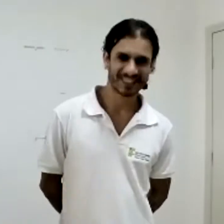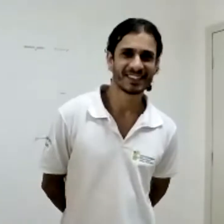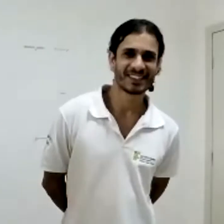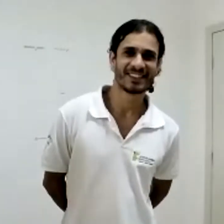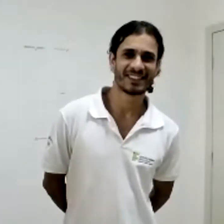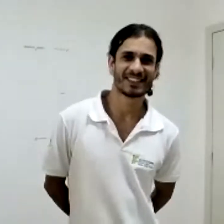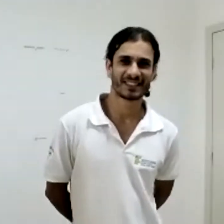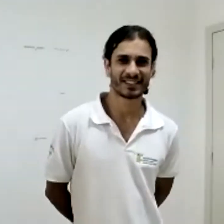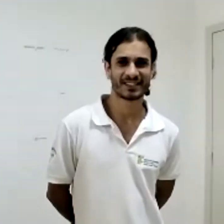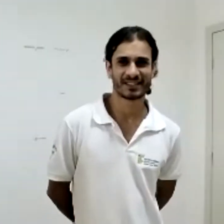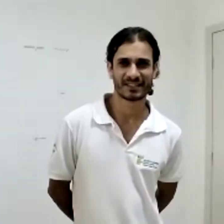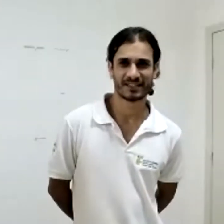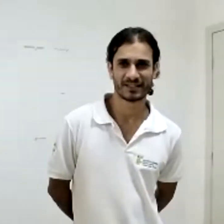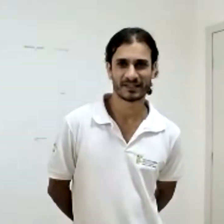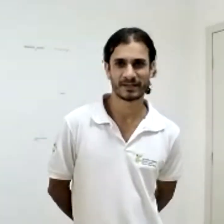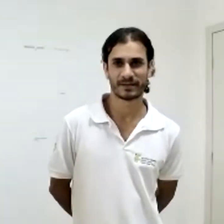energia mesmo.